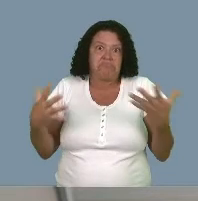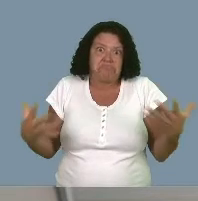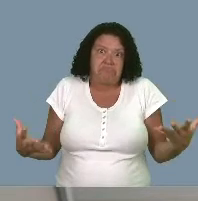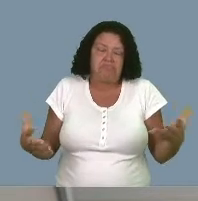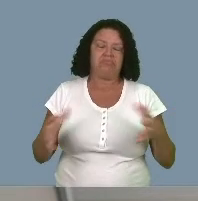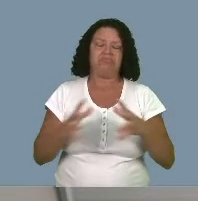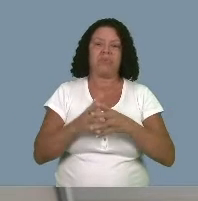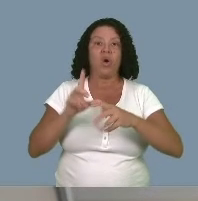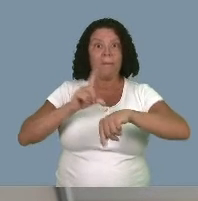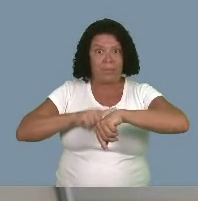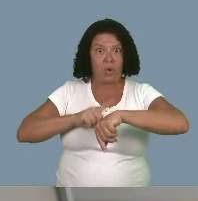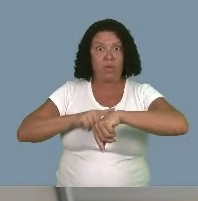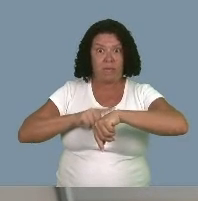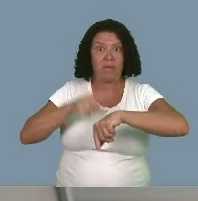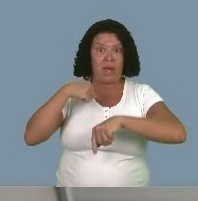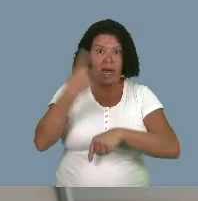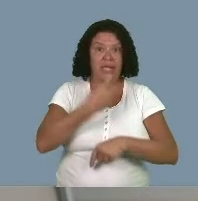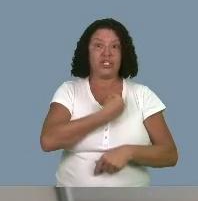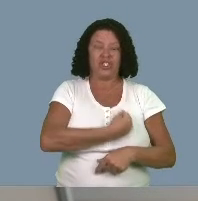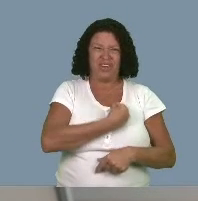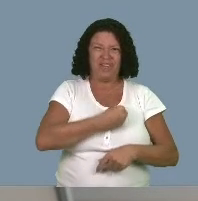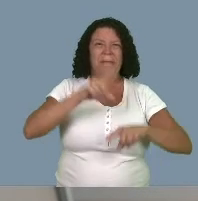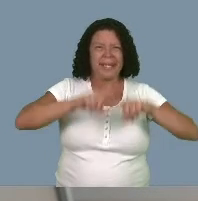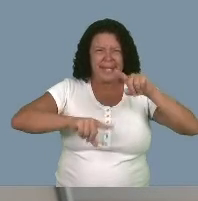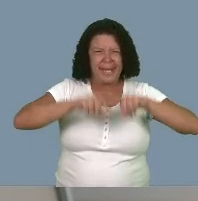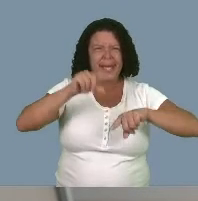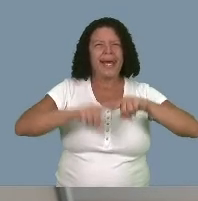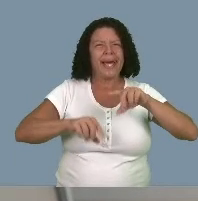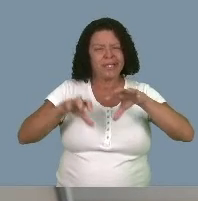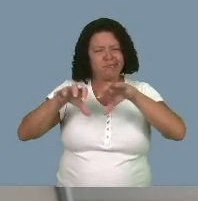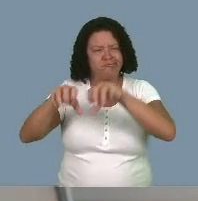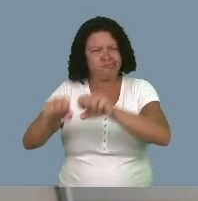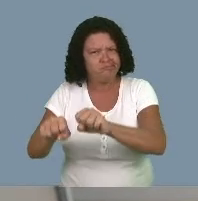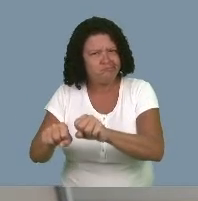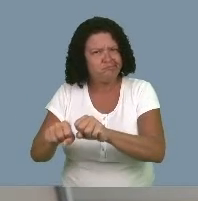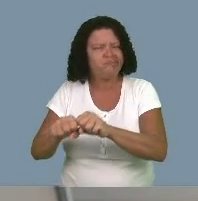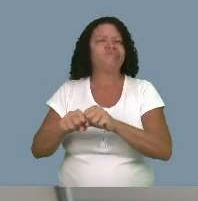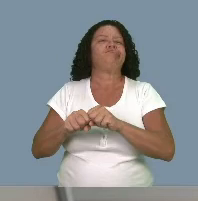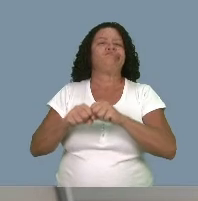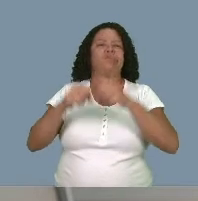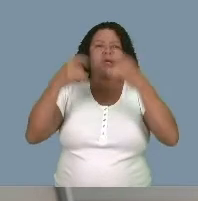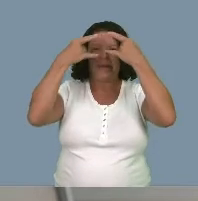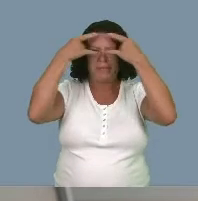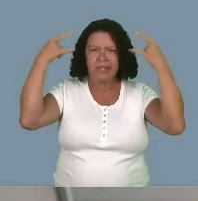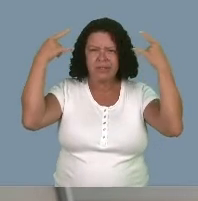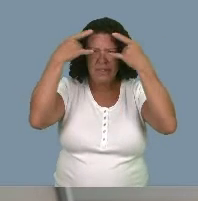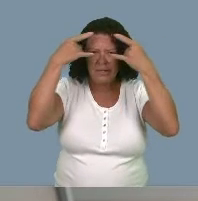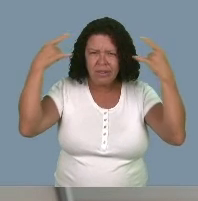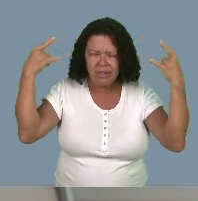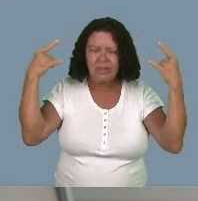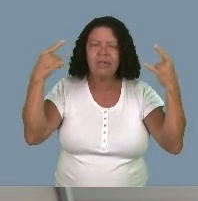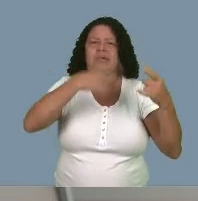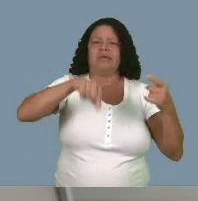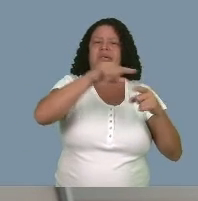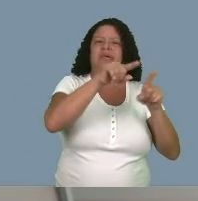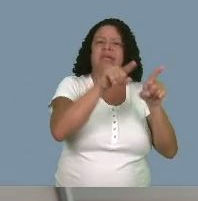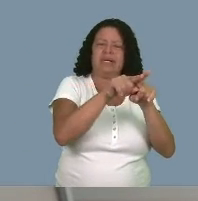O momento que a gente vive de materialismo, né, fruto do capitalismo que impera hoje as